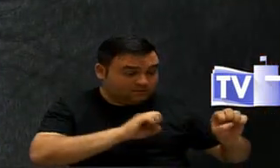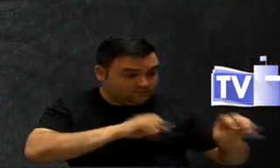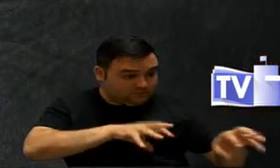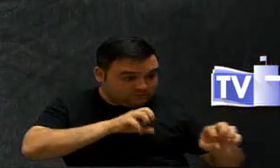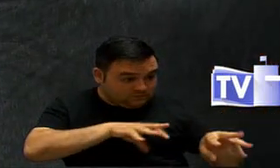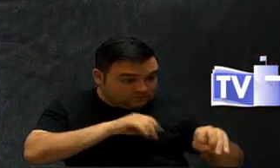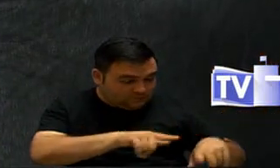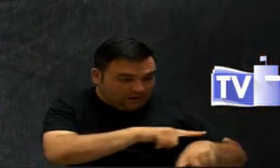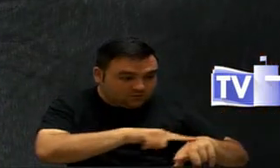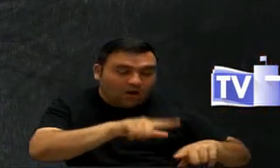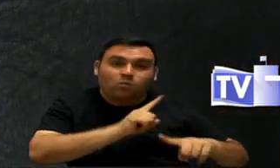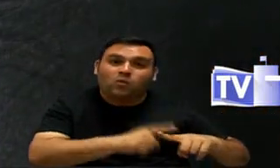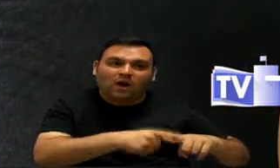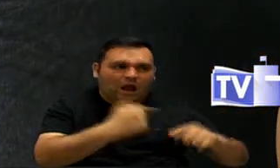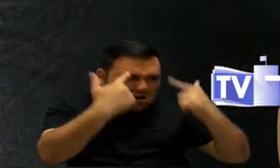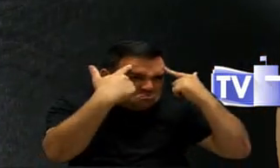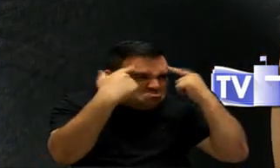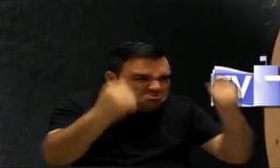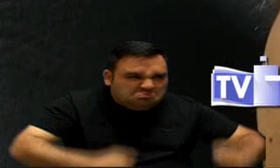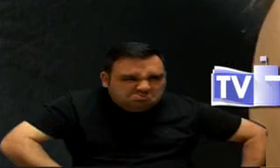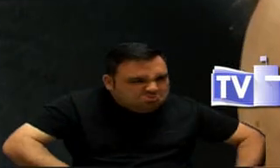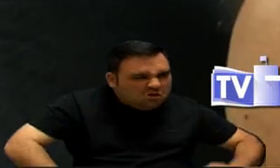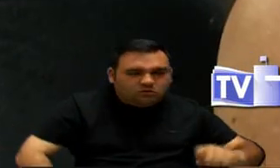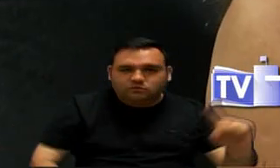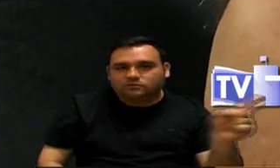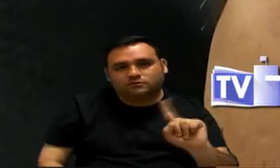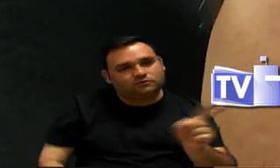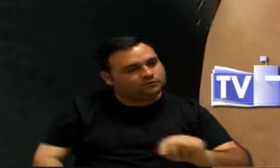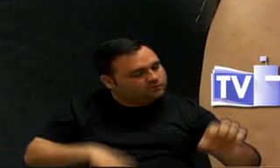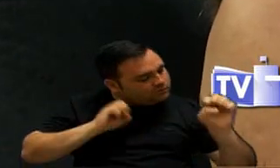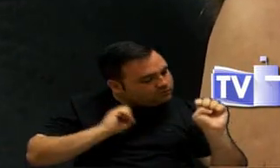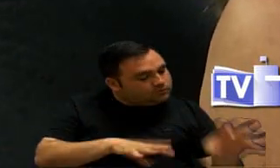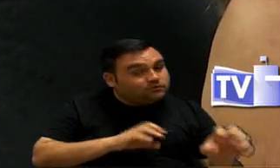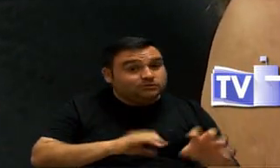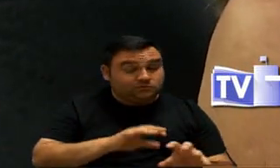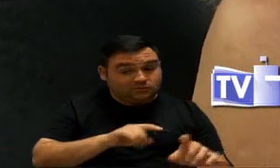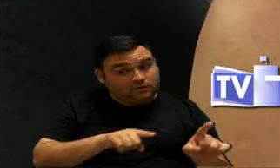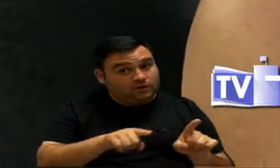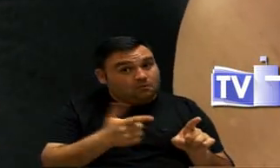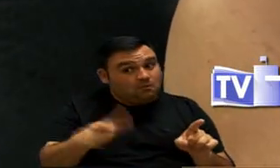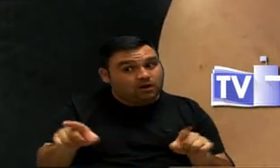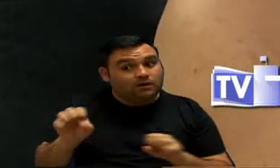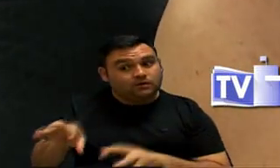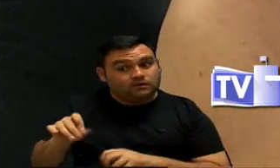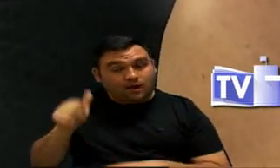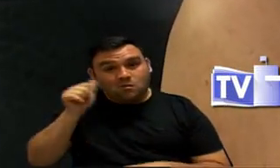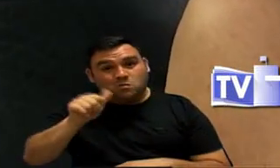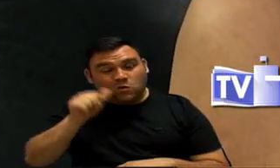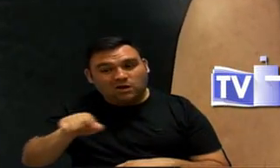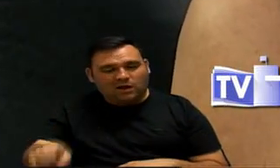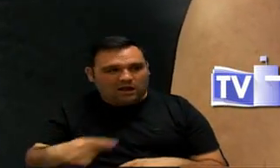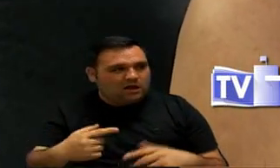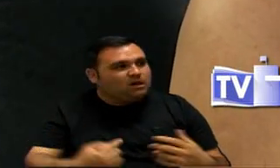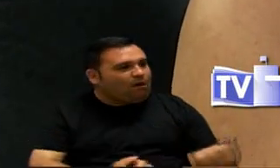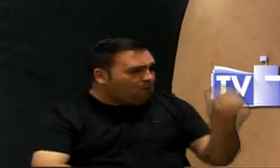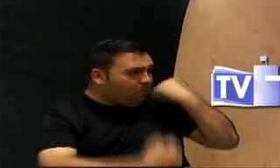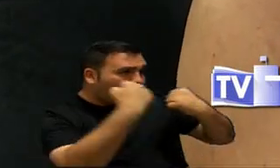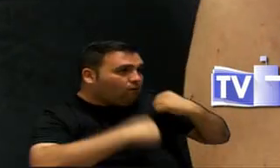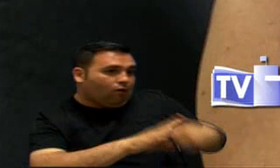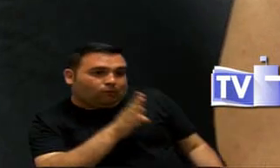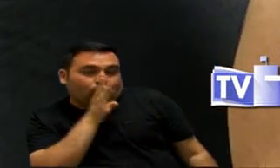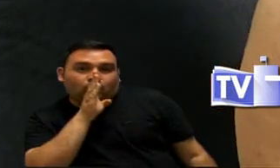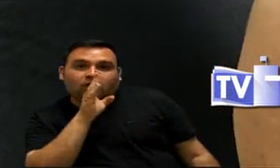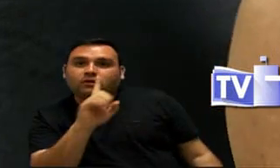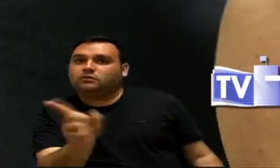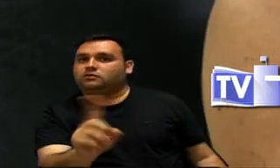que elas não sejam violentas. E nós temos que educar as nossas meninas para que elas não aceitem a violência. Agora,